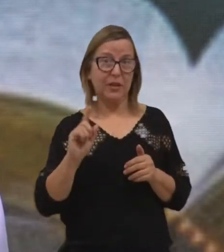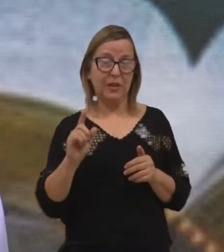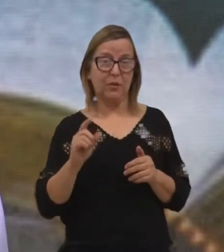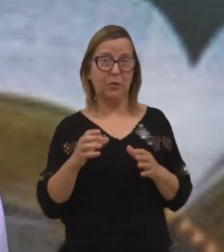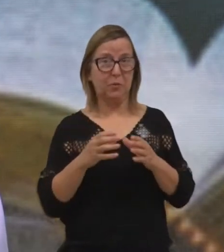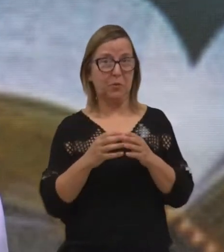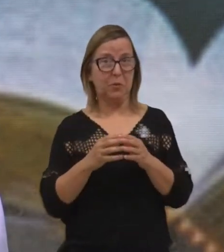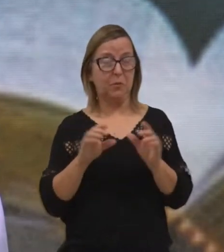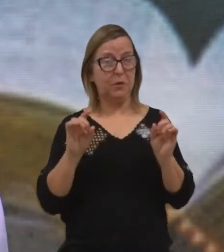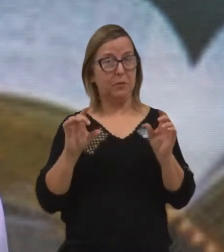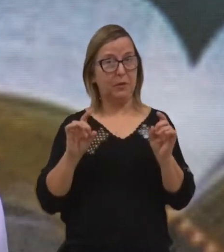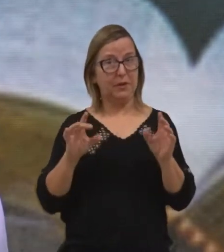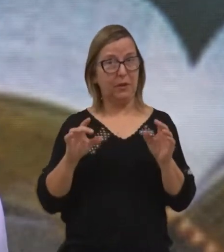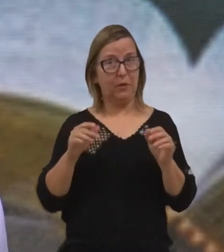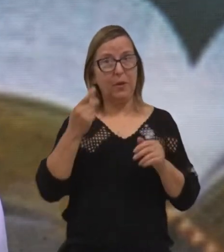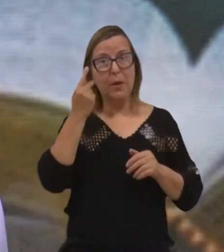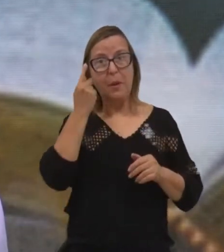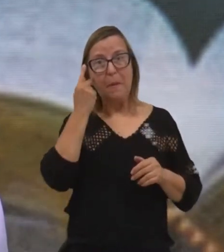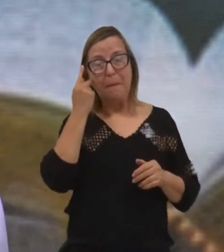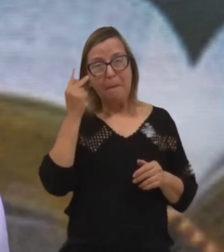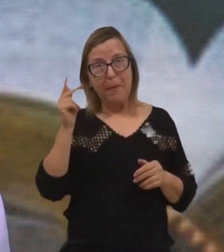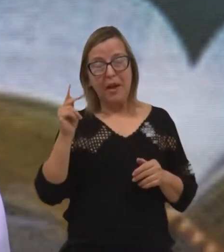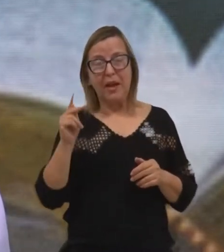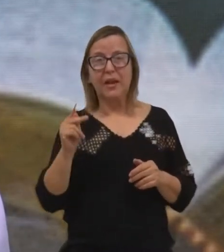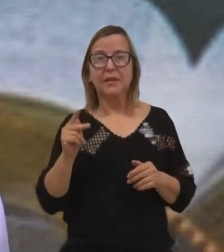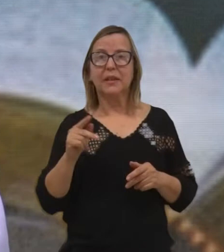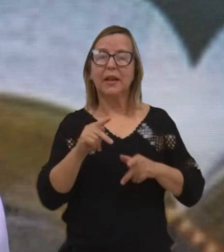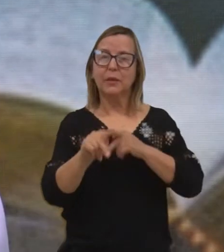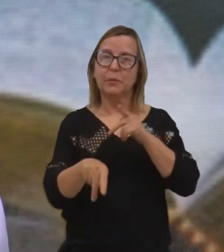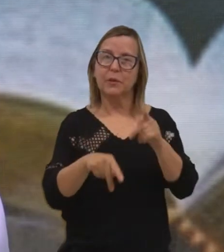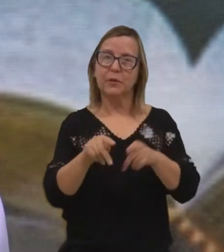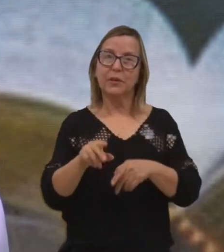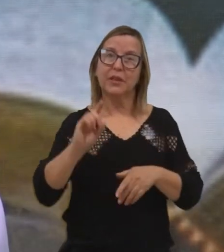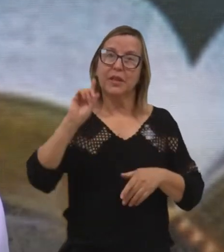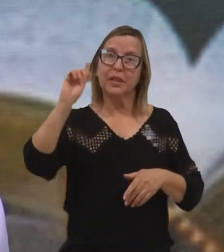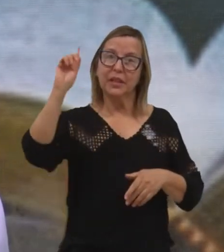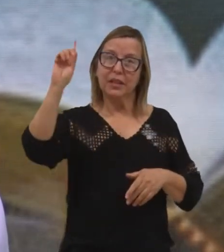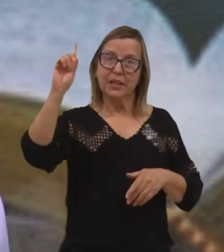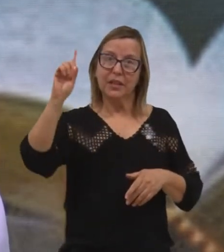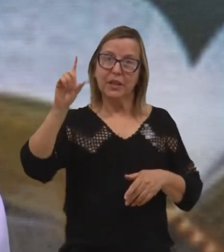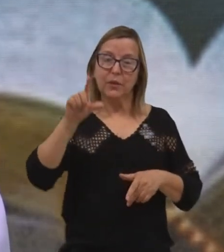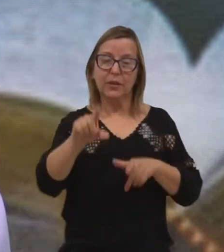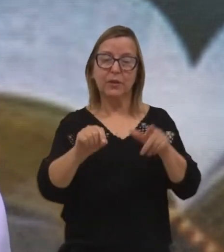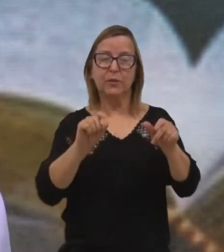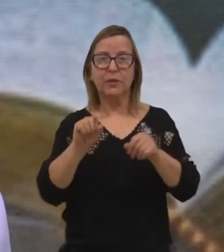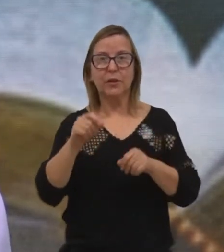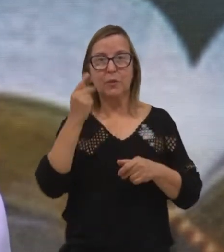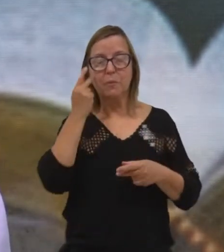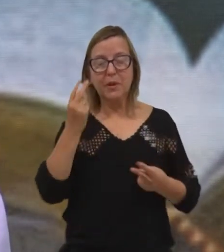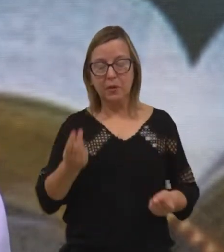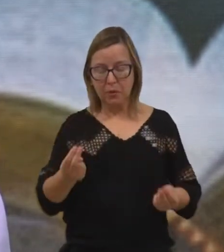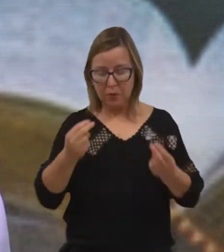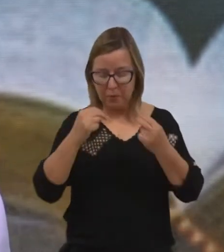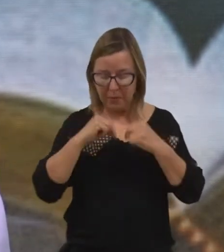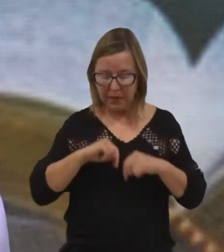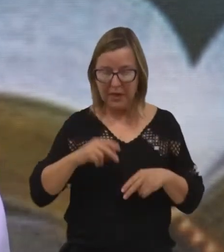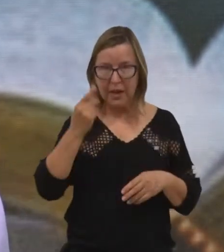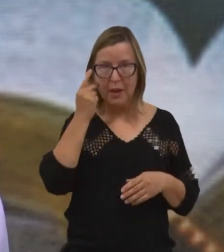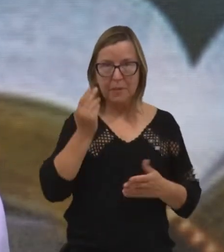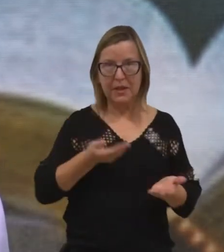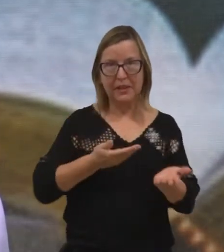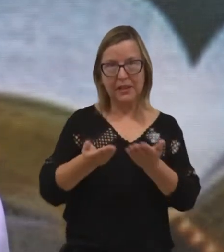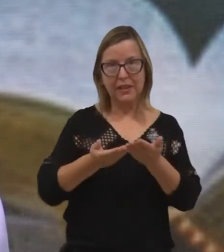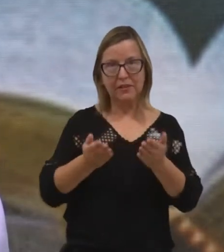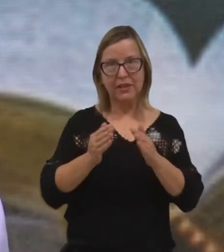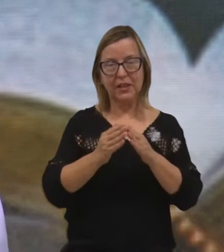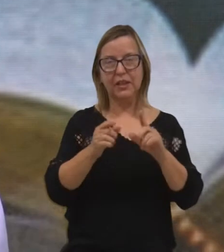Senhor escolheu para humilhá-los, para servir a igreja. Somente aqueles que assumem